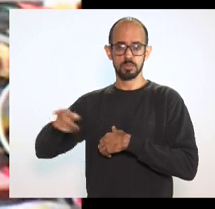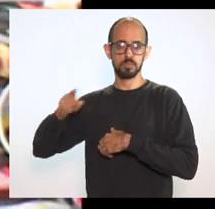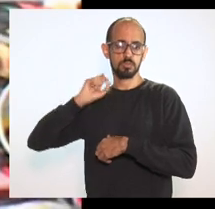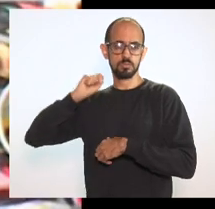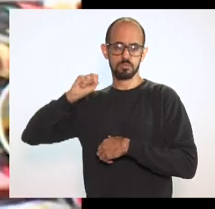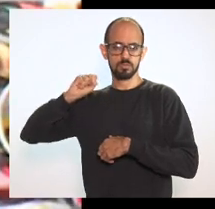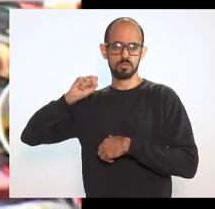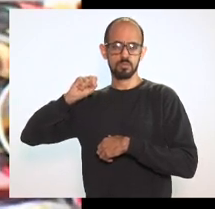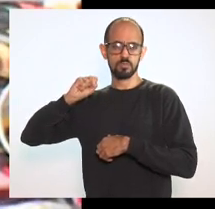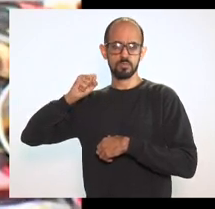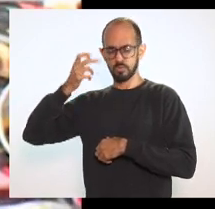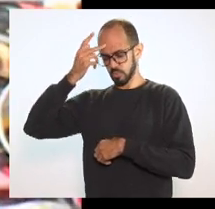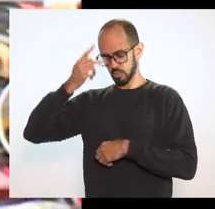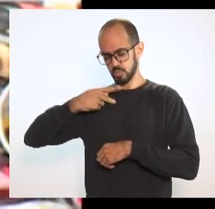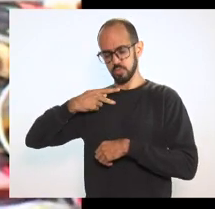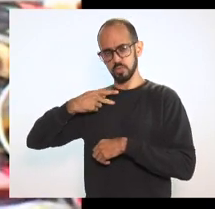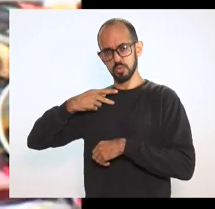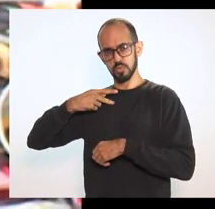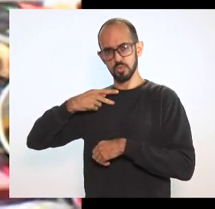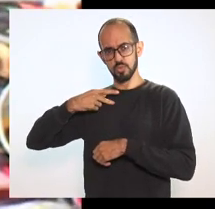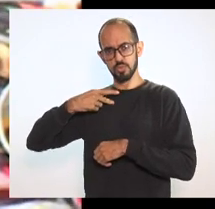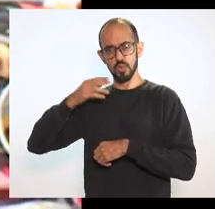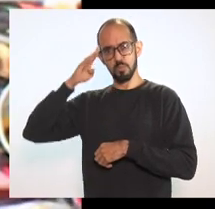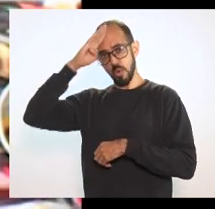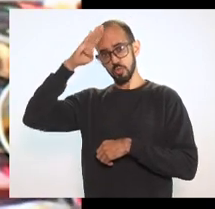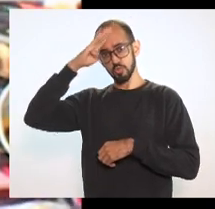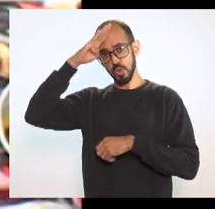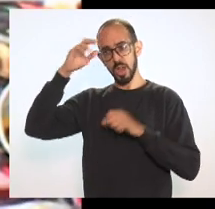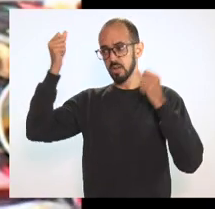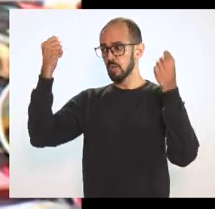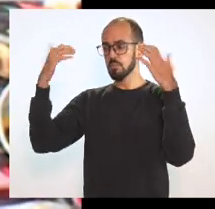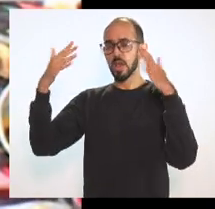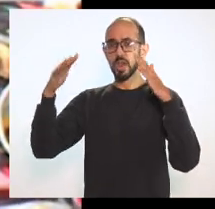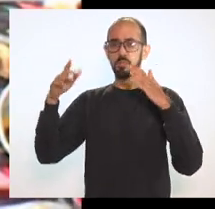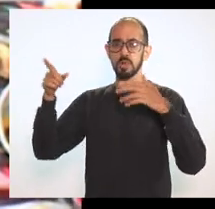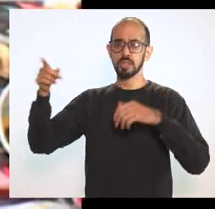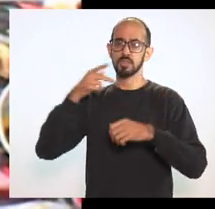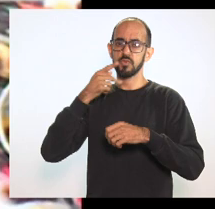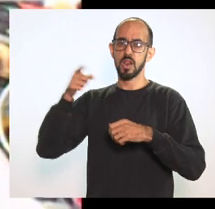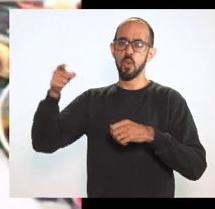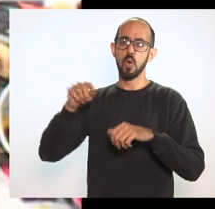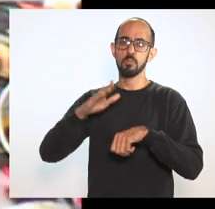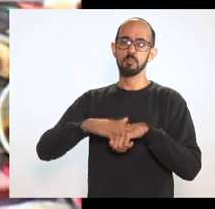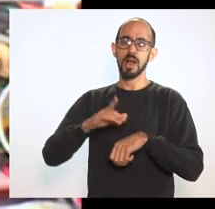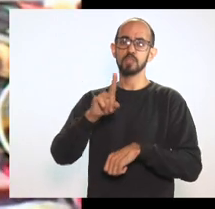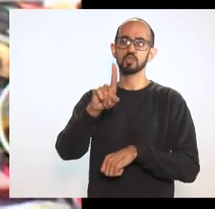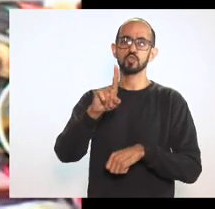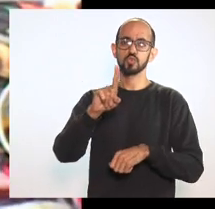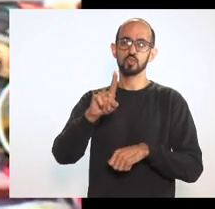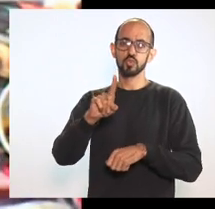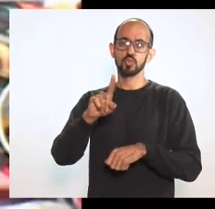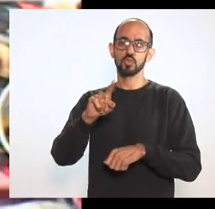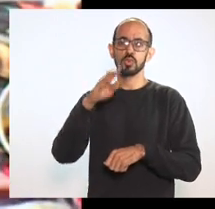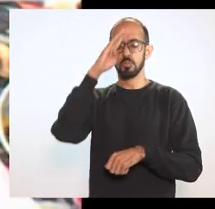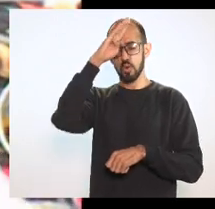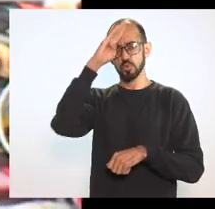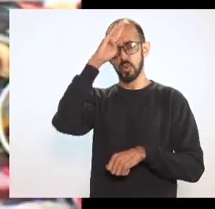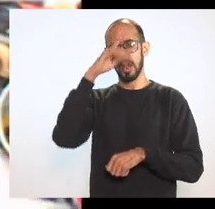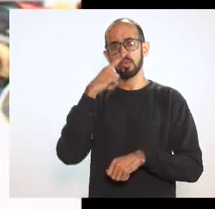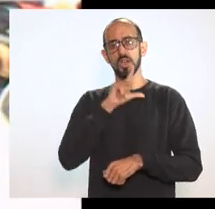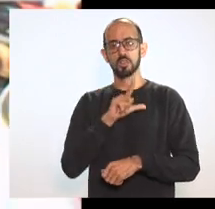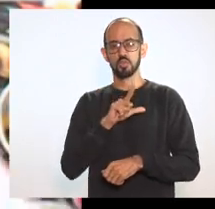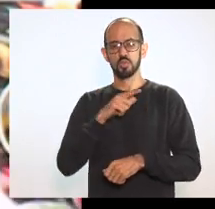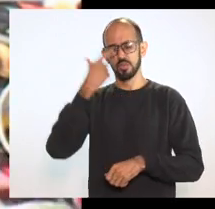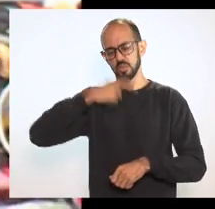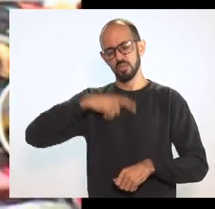sido decorrência de um suicídio, Bolsonaro comemorou essa morte e disse: mais uma que Bolsonaro ganha. É um